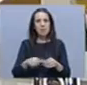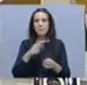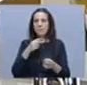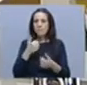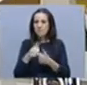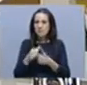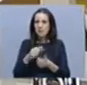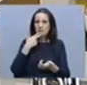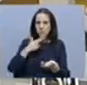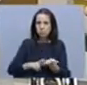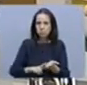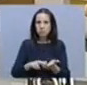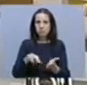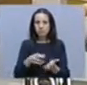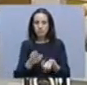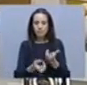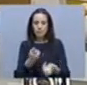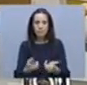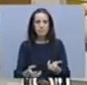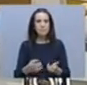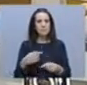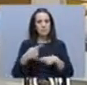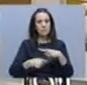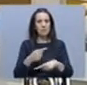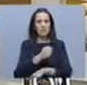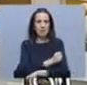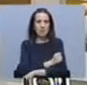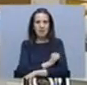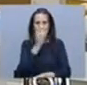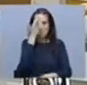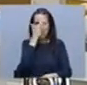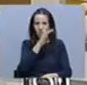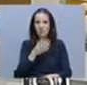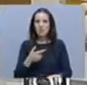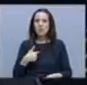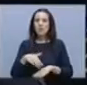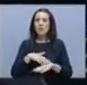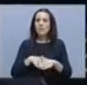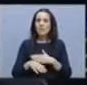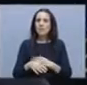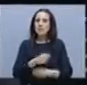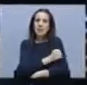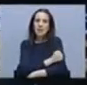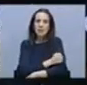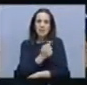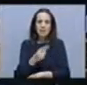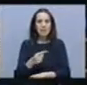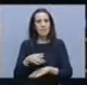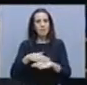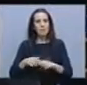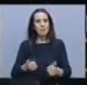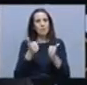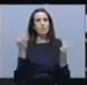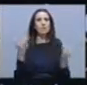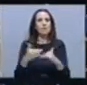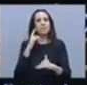Que as pessoas podem fazer em casa, nós, o que é que nós fazemos? Tentamos é melhorar o que as pessoas fazem em casa, que é para nos visitarem.